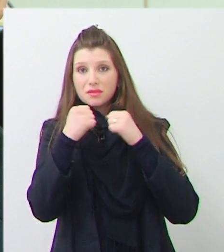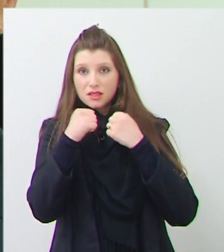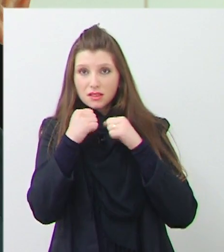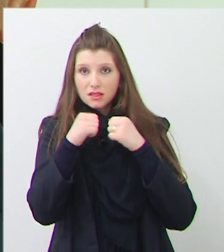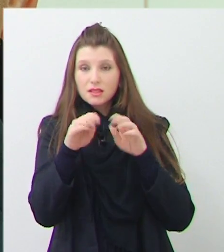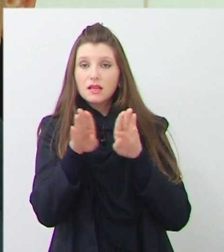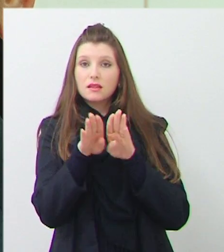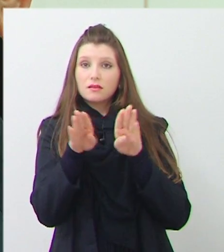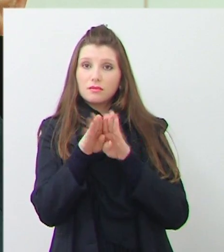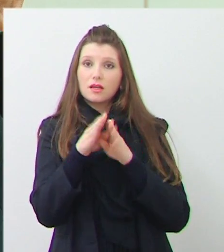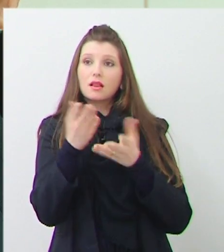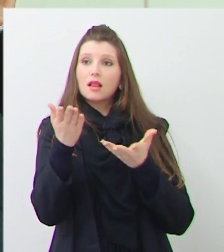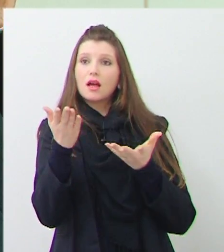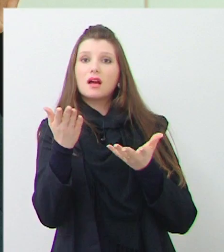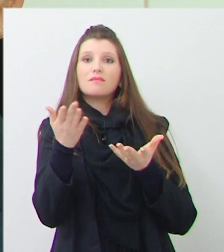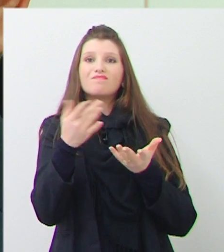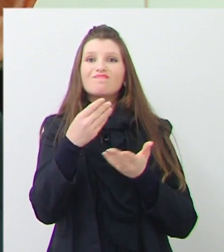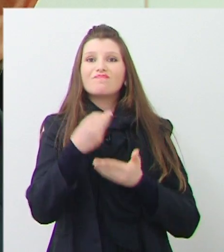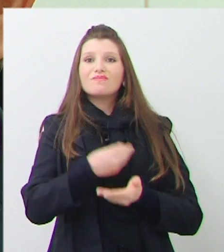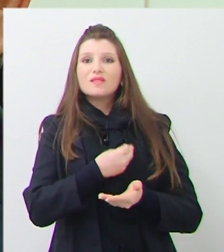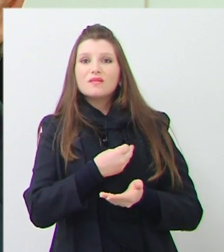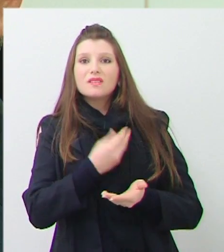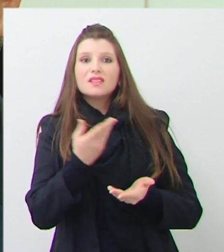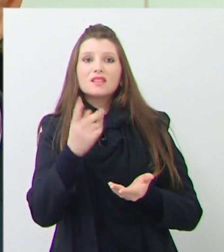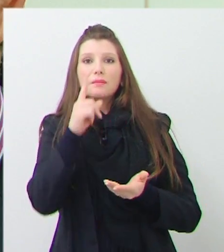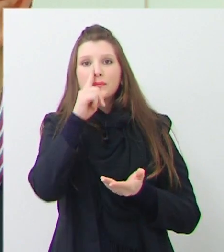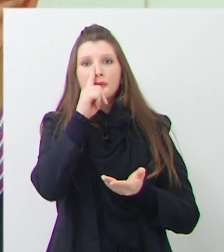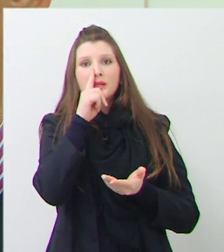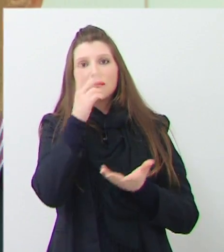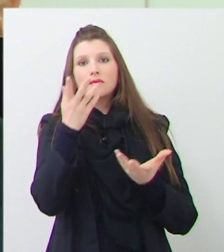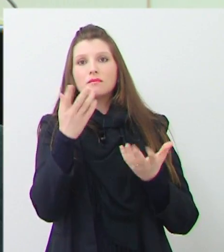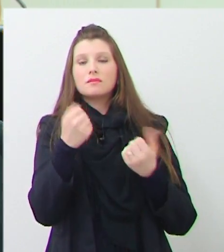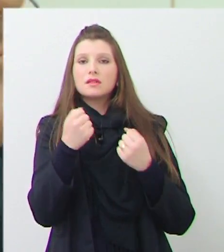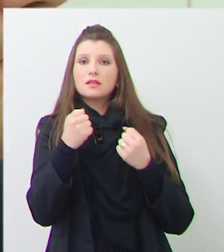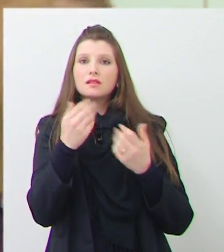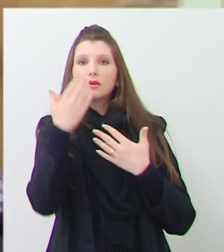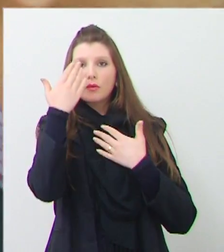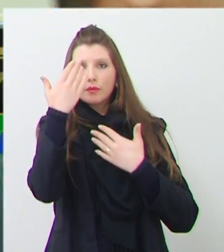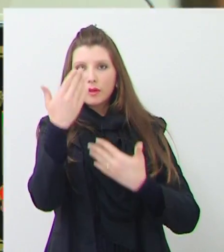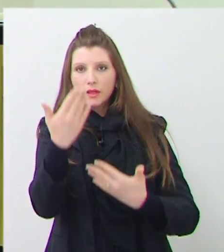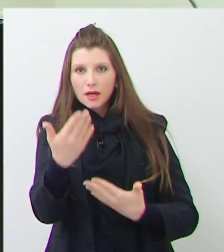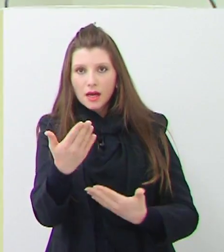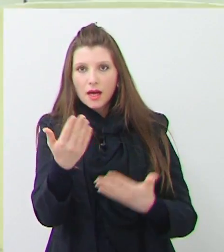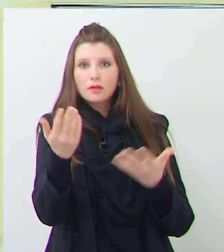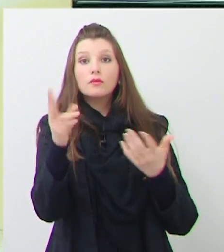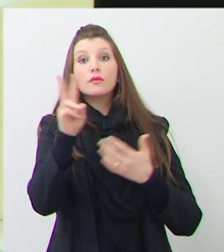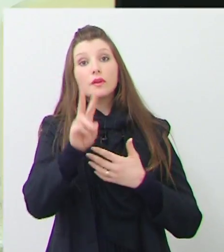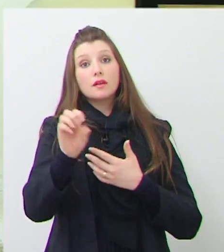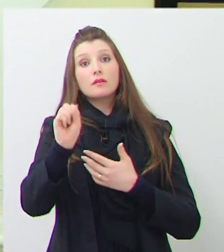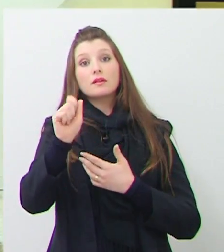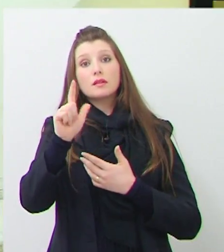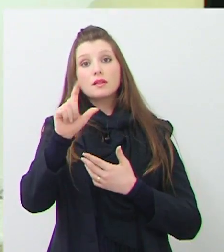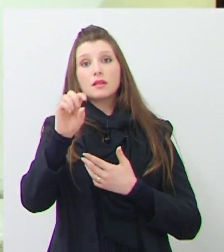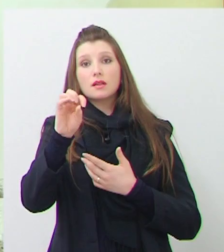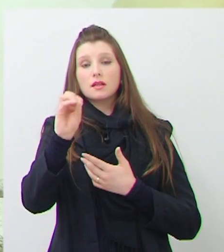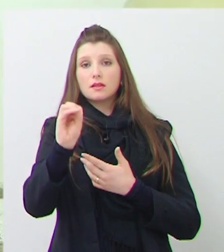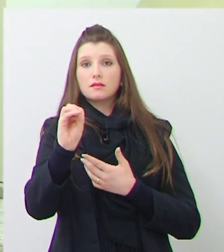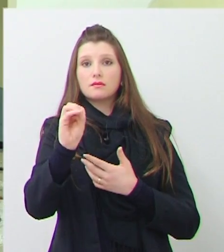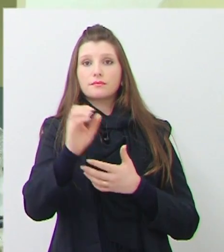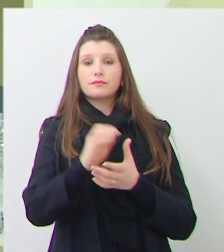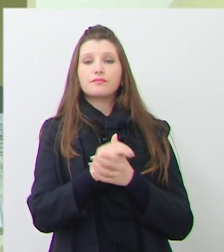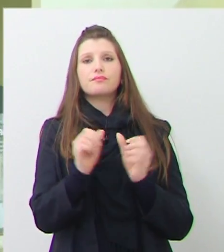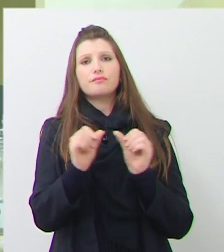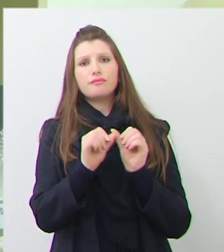ela está colocando em risco a vida de toda a população que transita ali. Ok, muito obrigada, vereador. Esse foi o vereador Salésio Lima, que